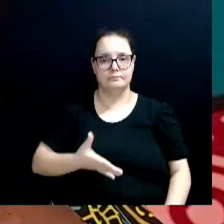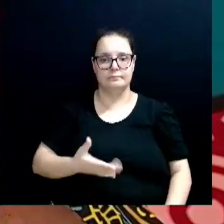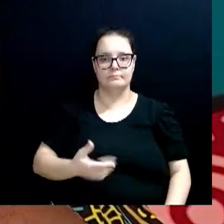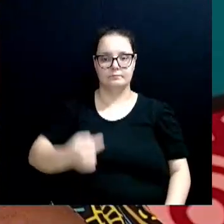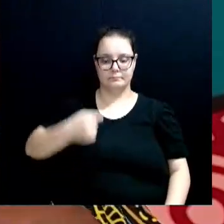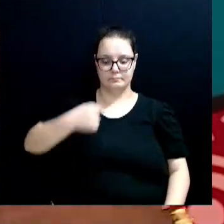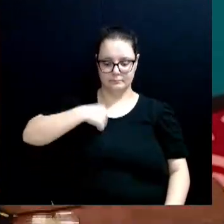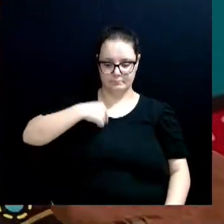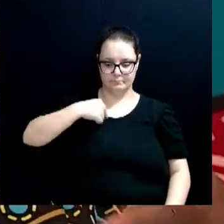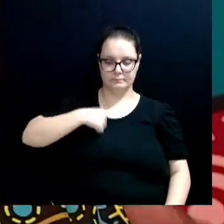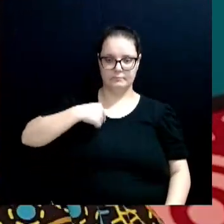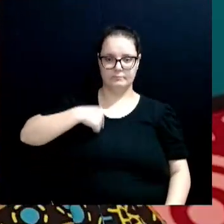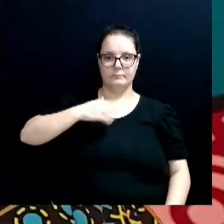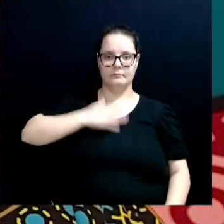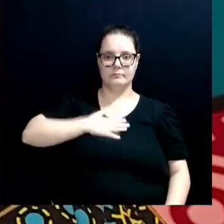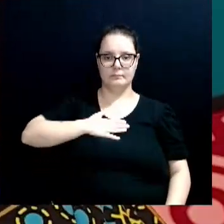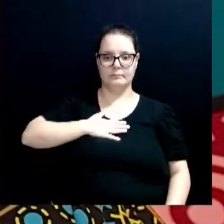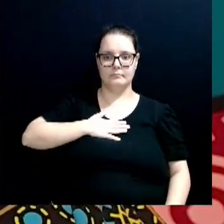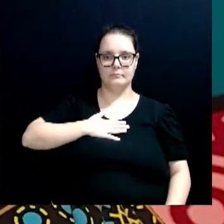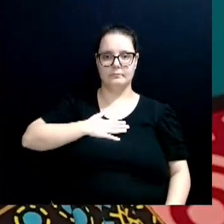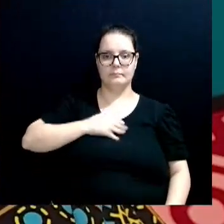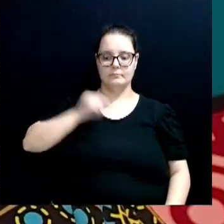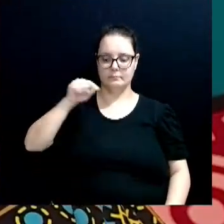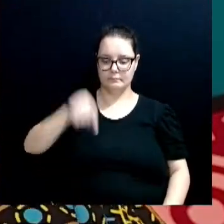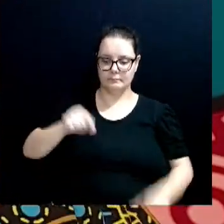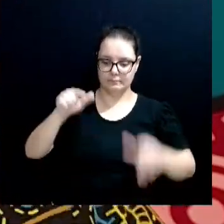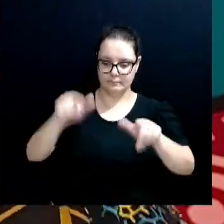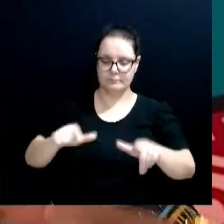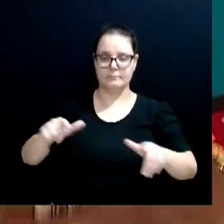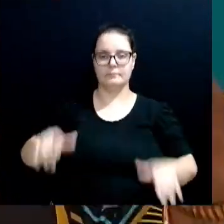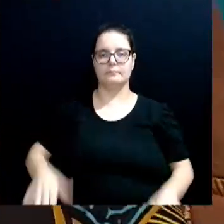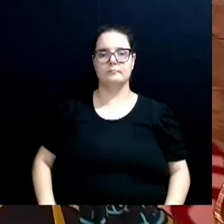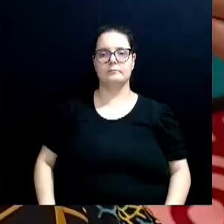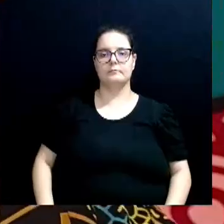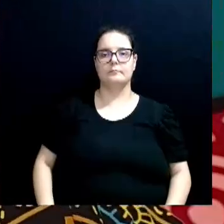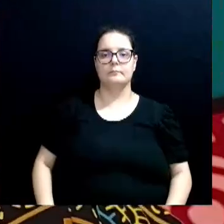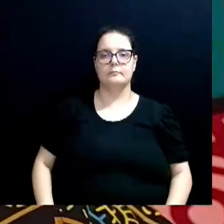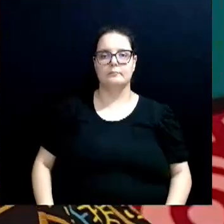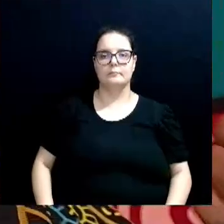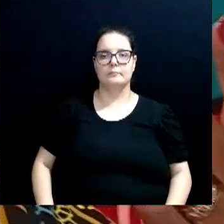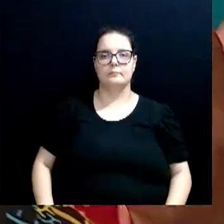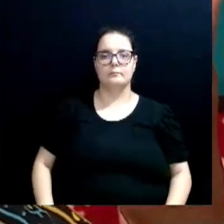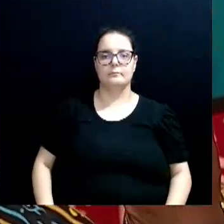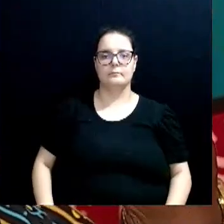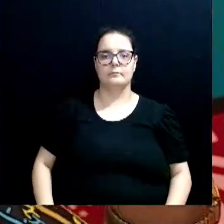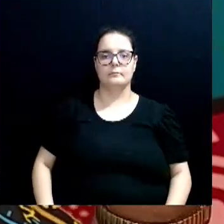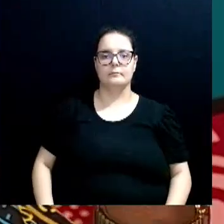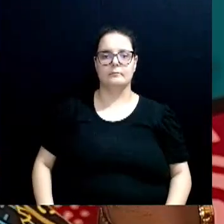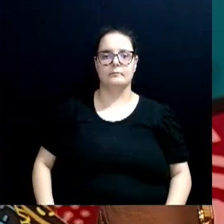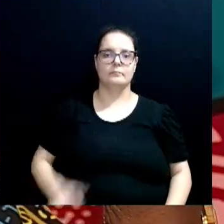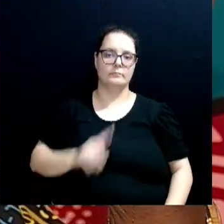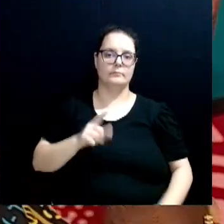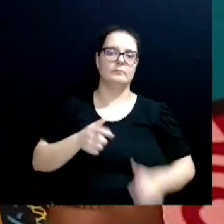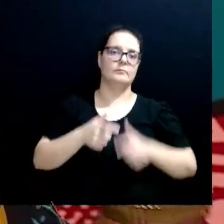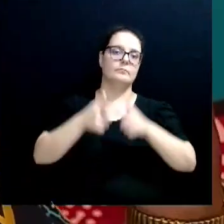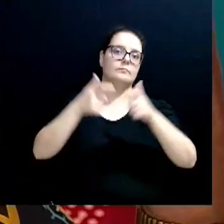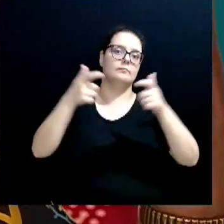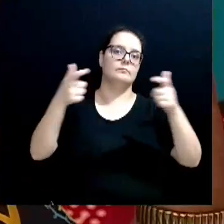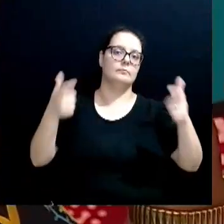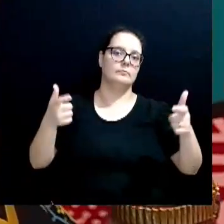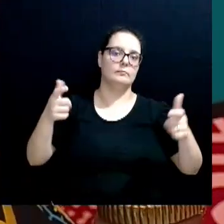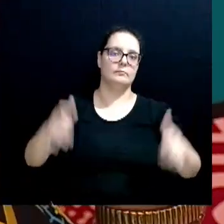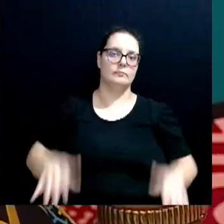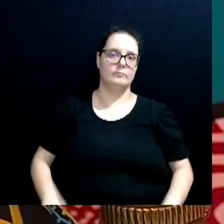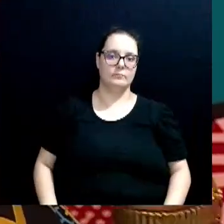para esse lugar. Ele não é o maior dos